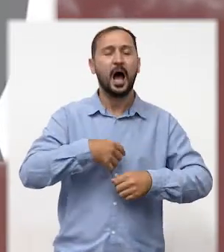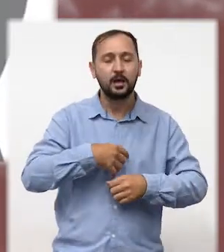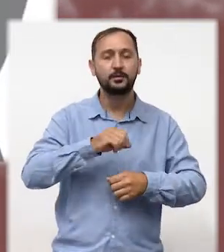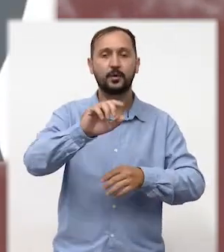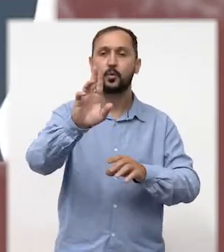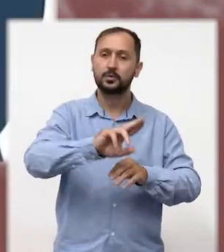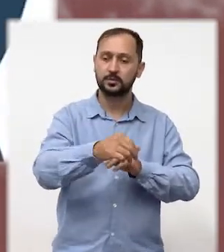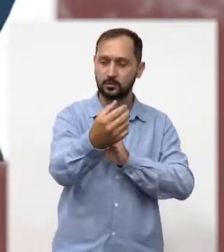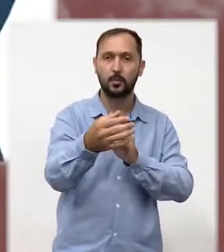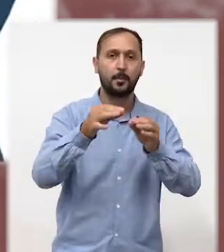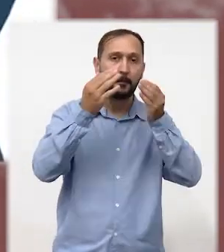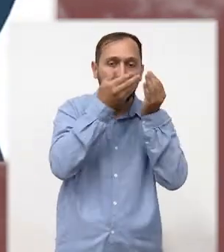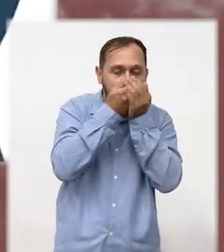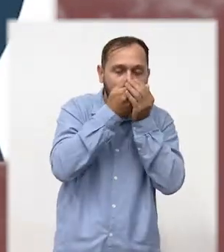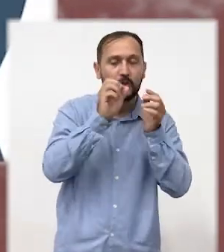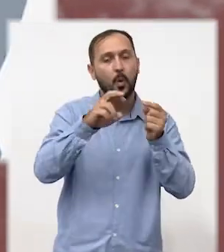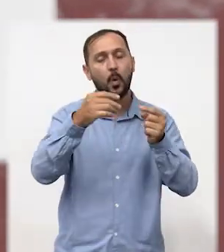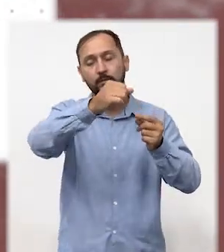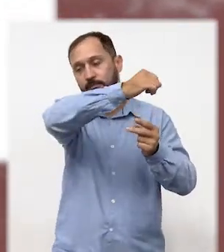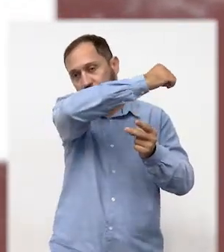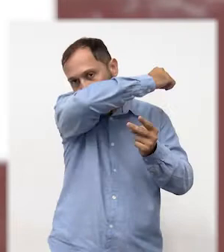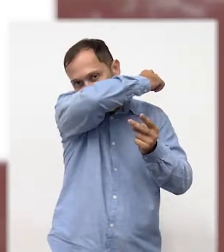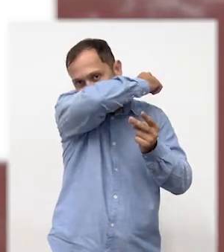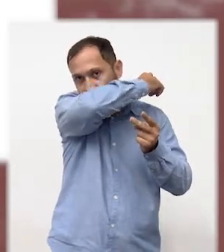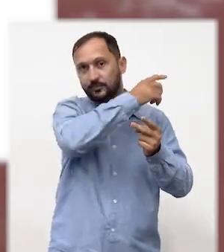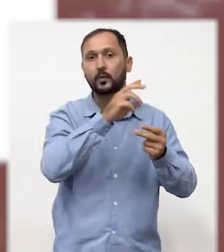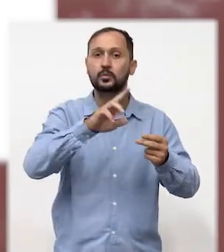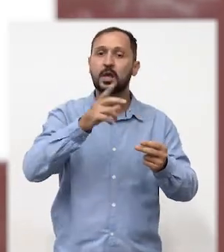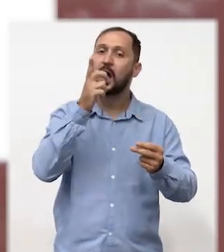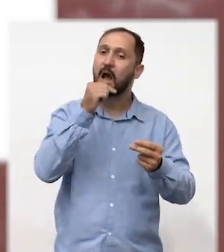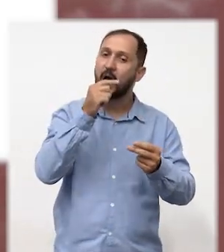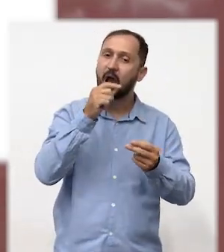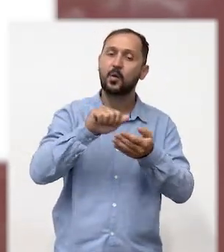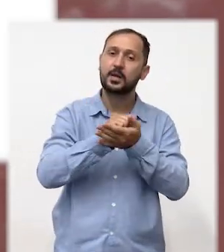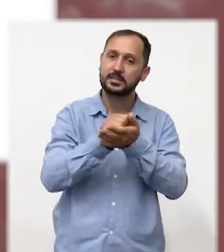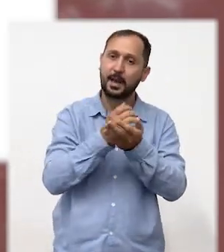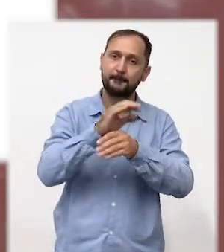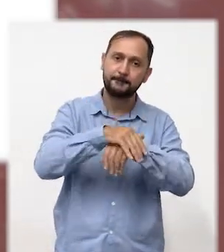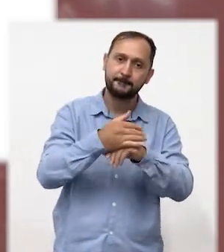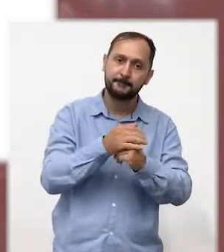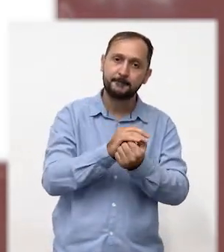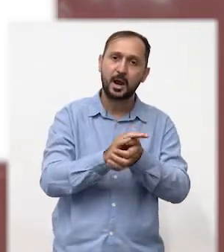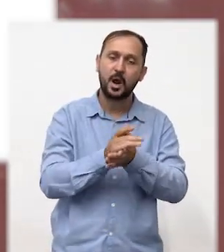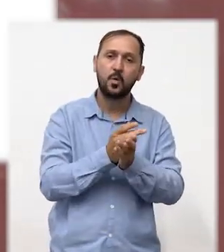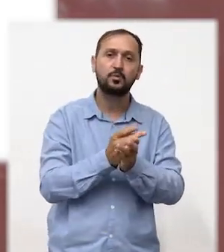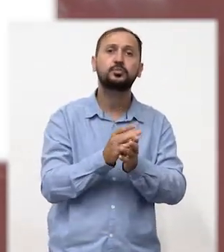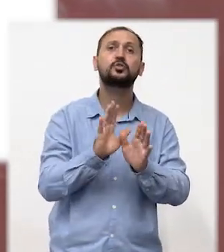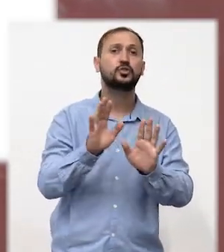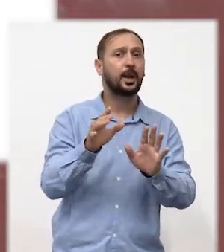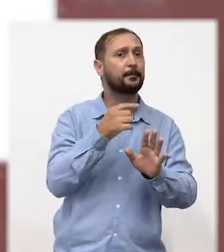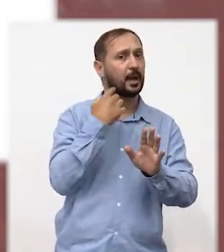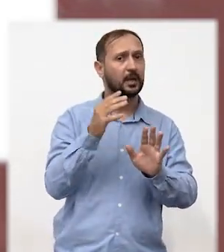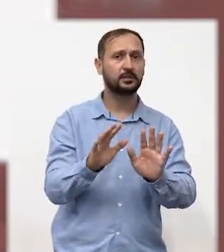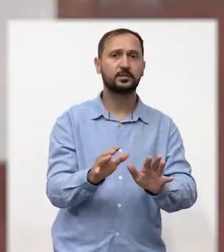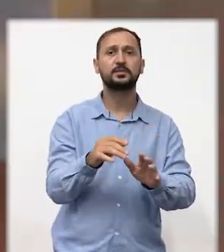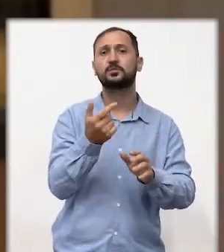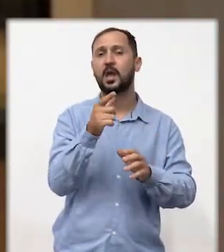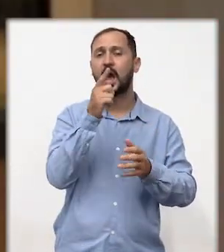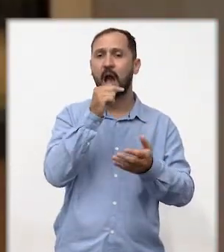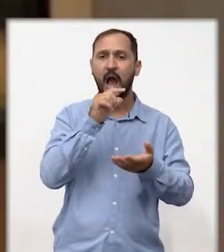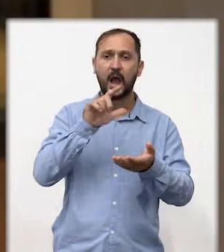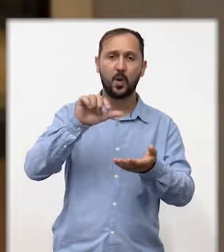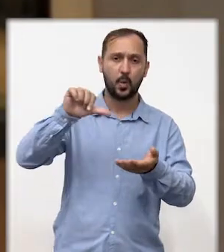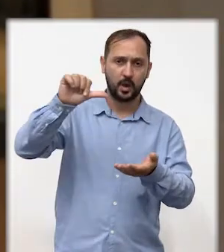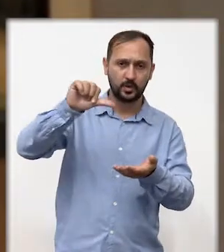ou a parte interna do braço, lavar as mãos com frequência, com água e sabão, que já é suficiente para matar o vírus. Se não tiver